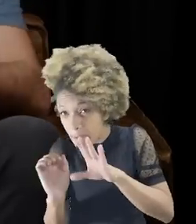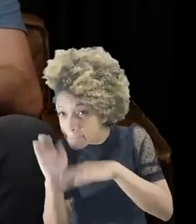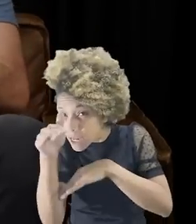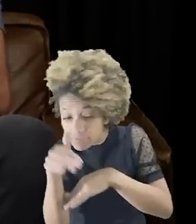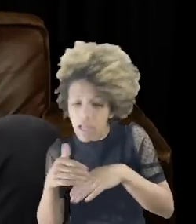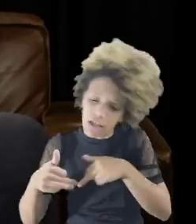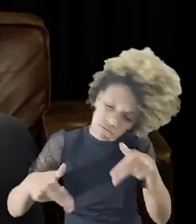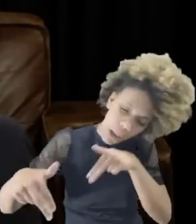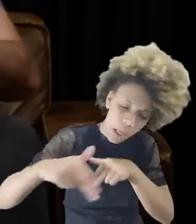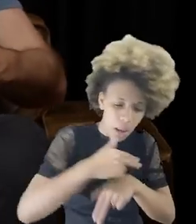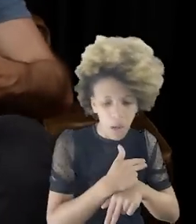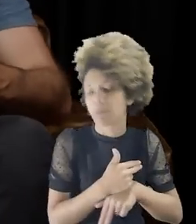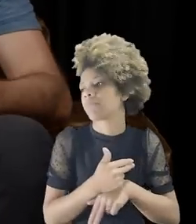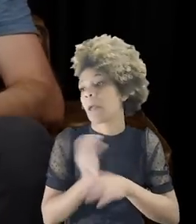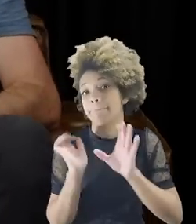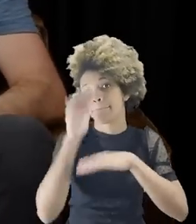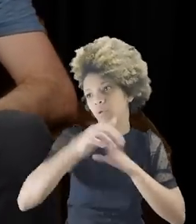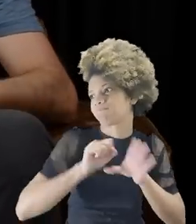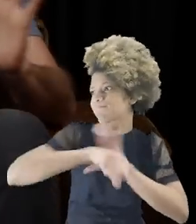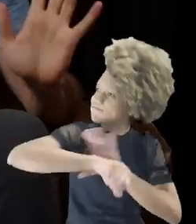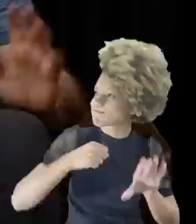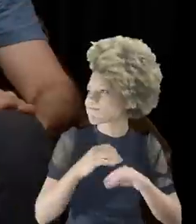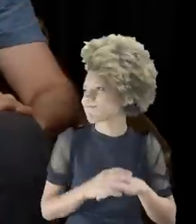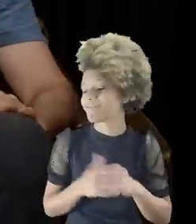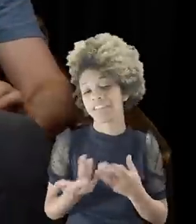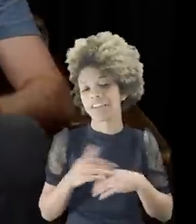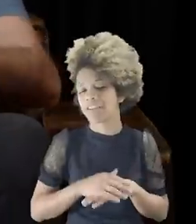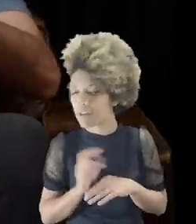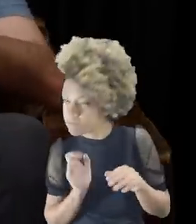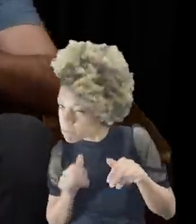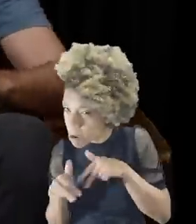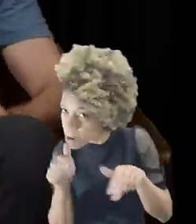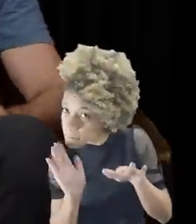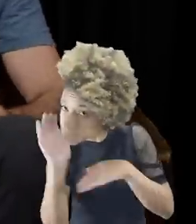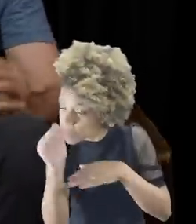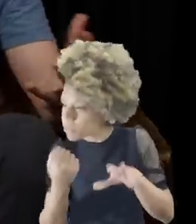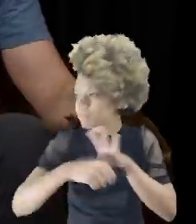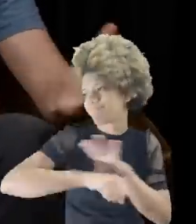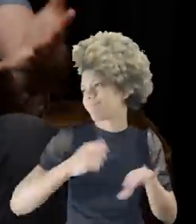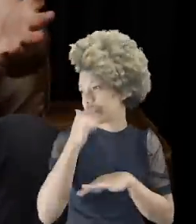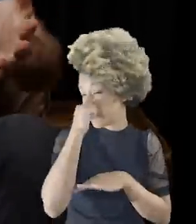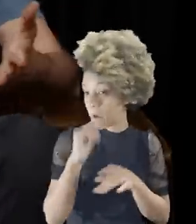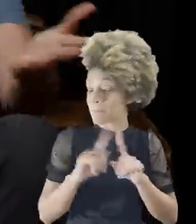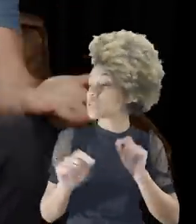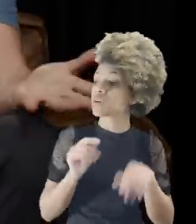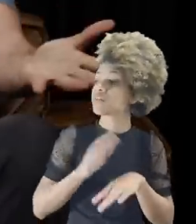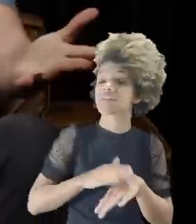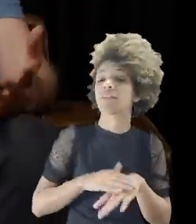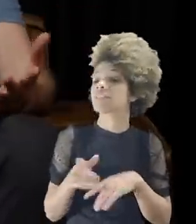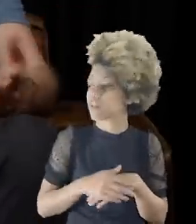pegava arremessar ele passava o cara sair ele com uma bandeja aí quando chegar o cara não tem remédio não tem medo então toma toma cara ali o cara faz